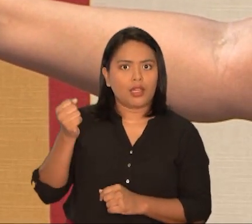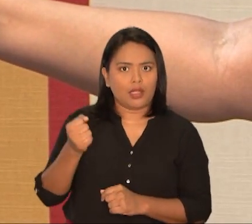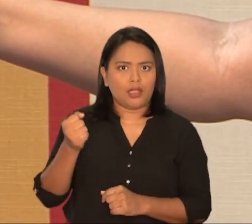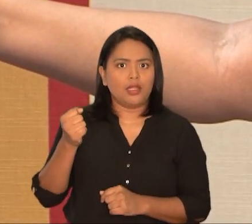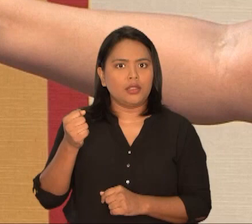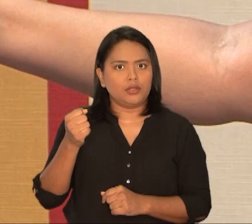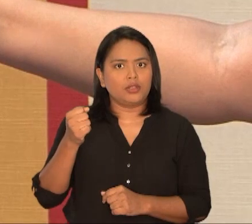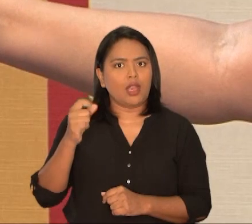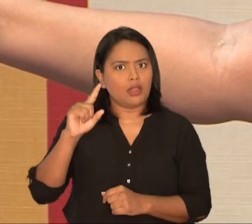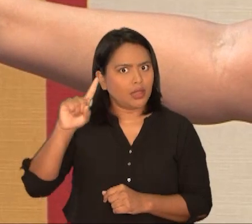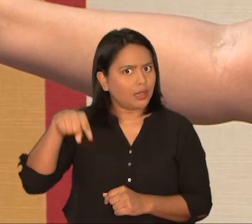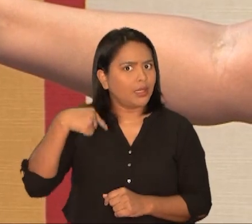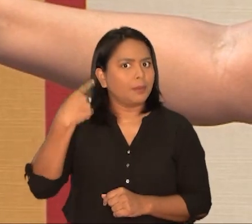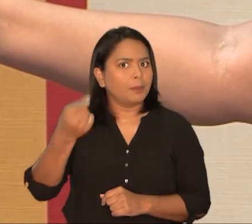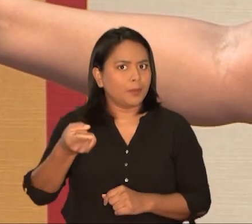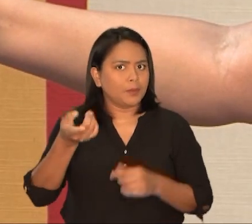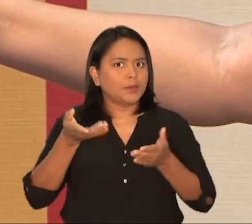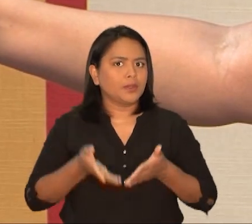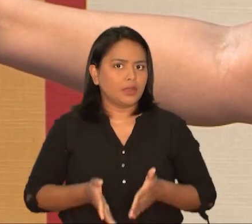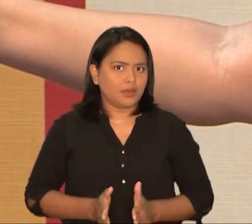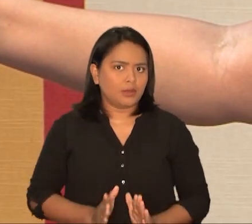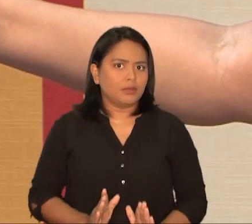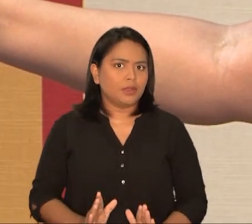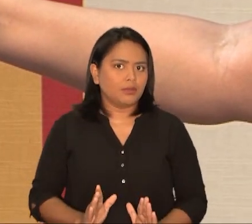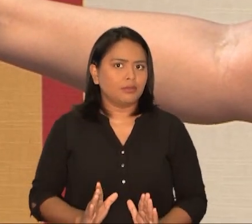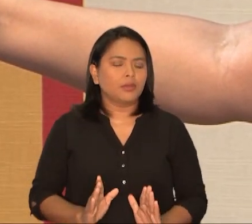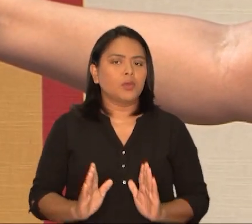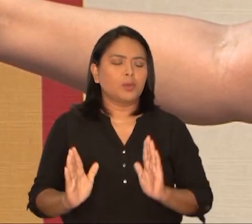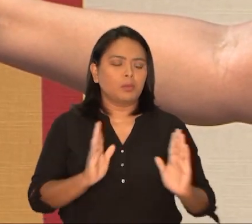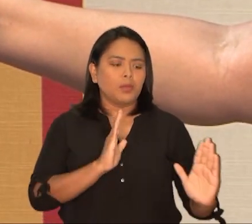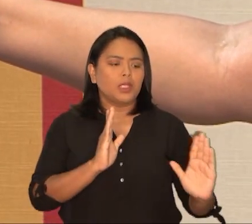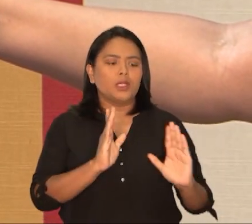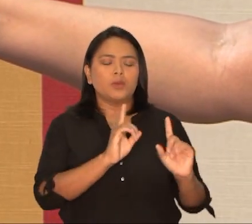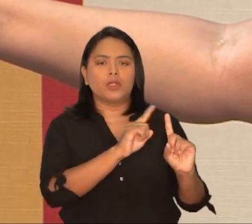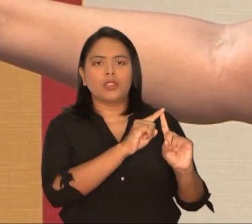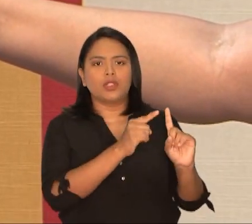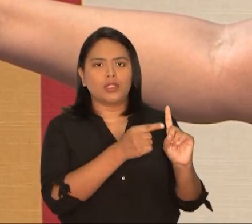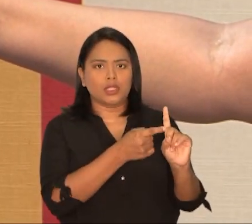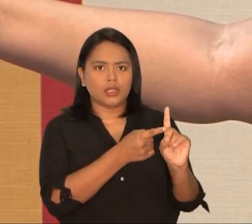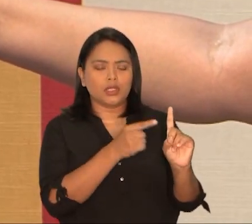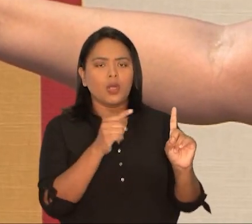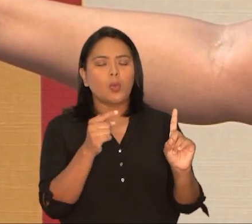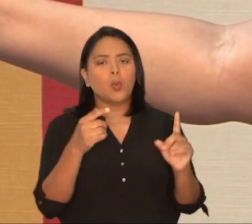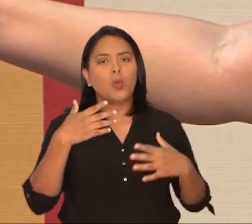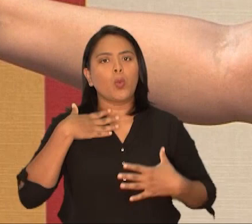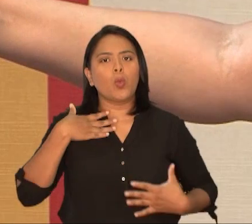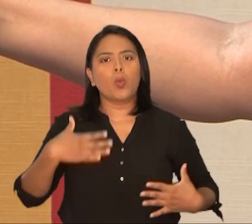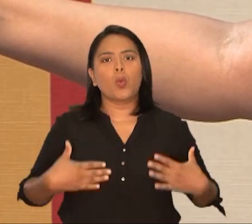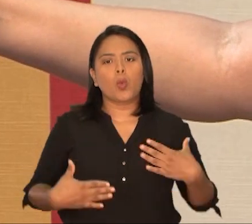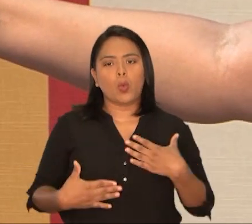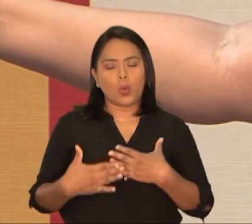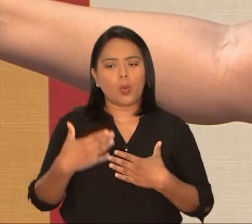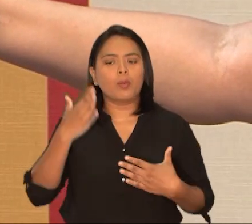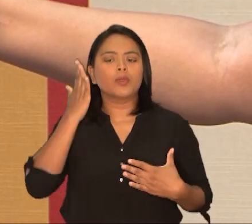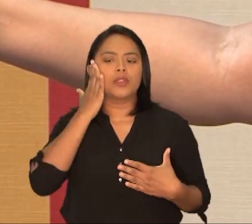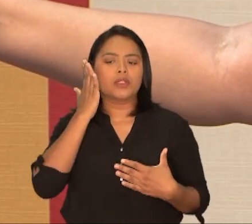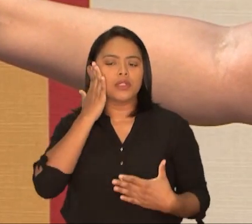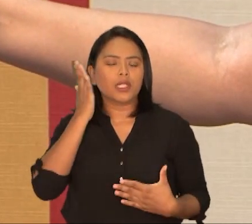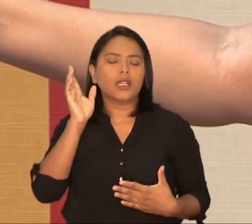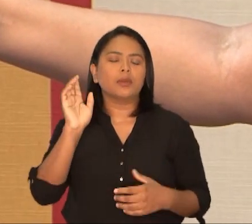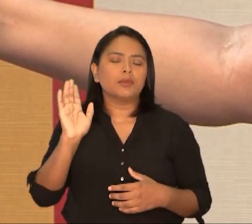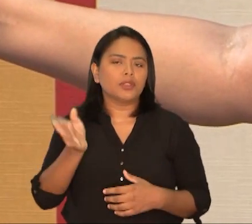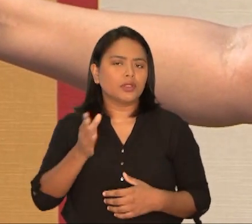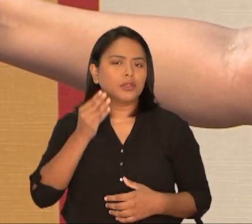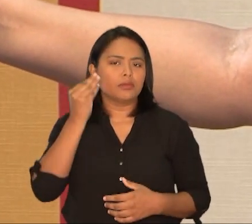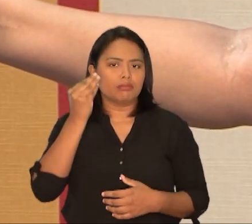ativa depois do parto, tá bom? Até porque durante a gestação, seu corpo já sabe como fazer, já produz leite, mas de forma discreta, porque a